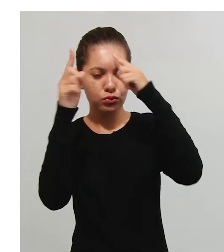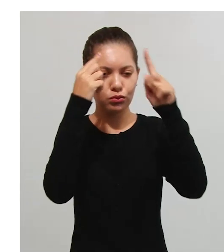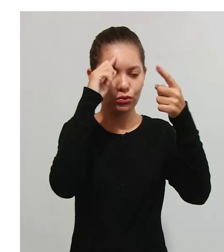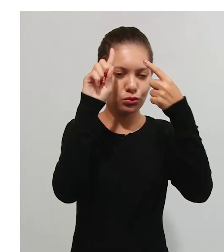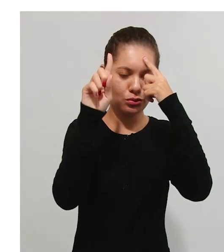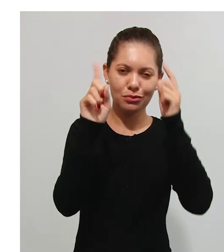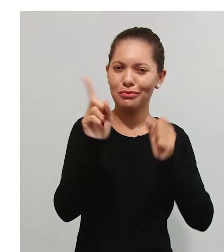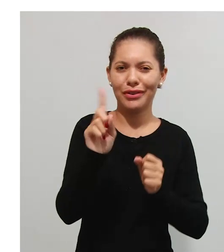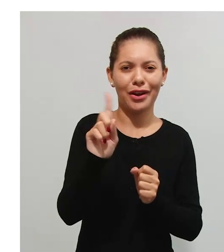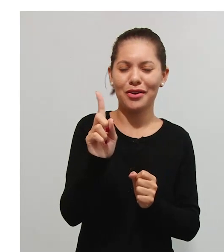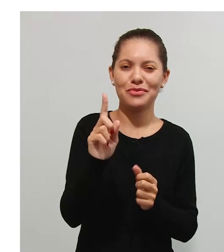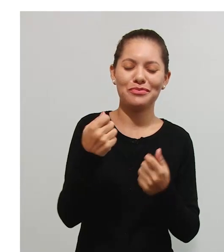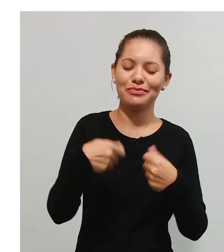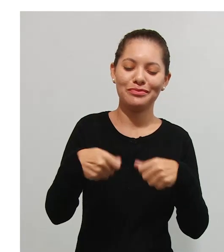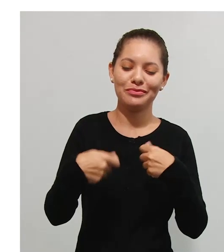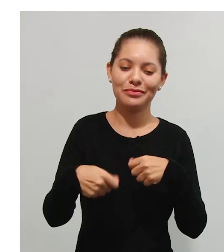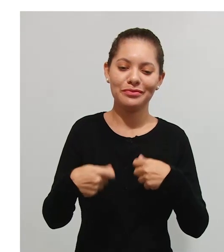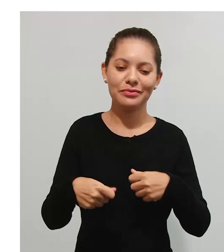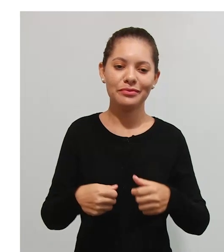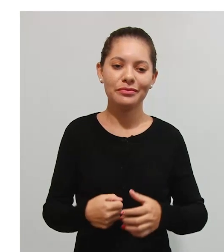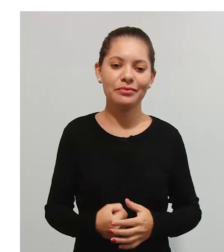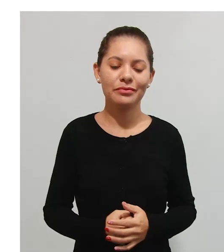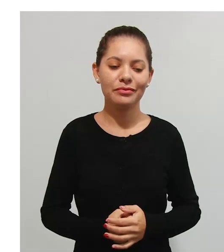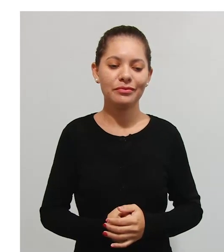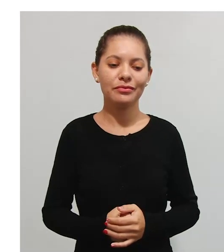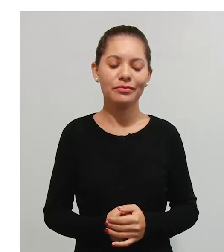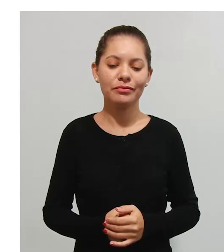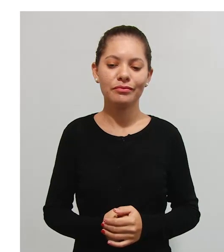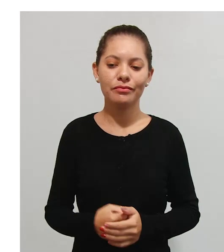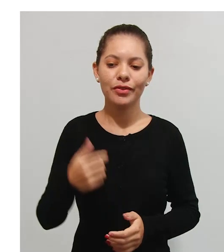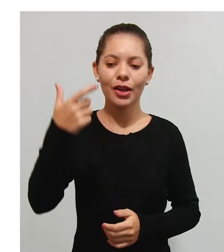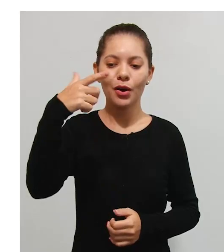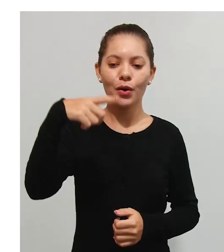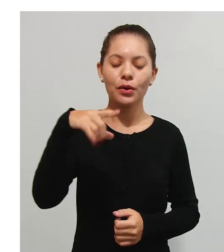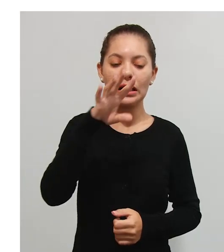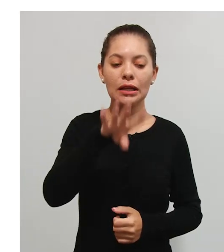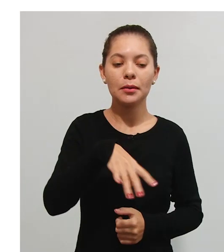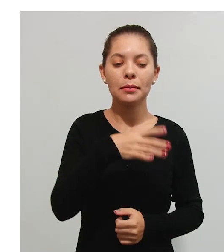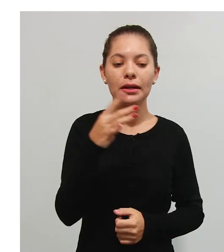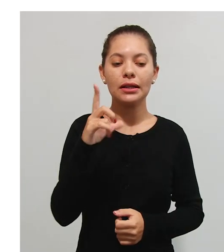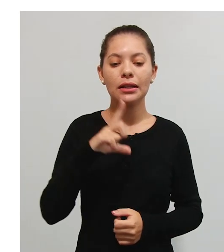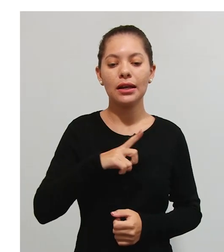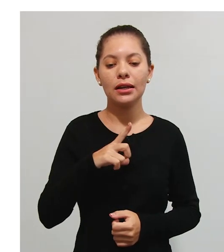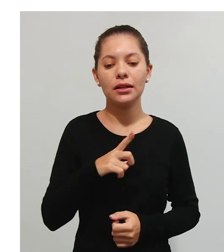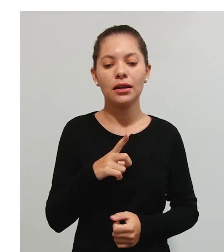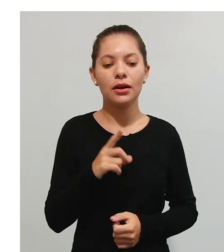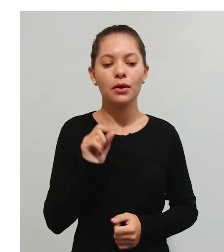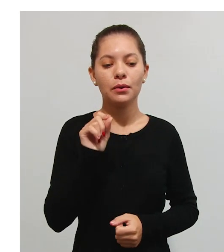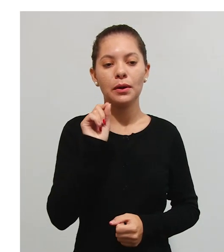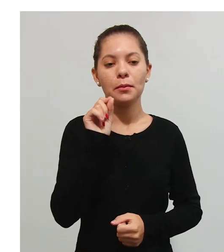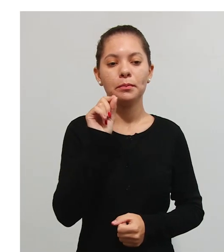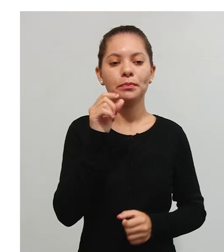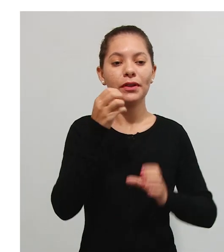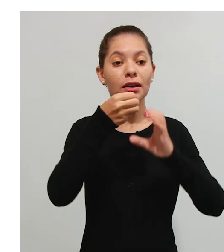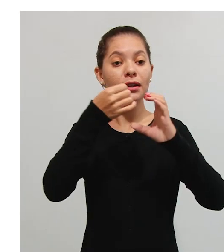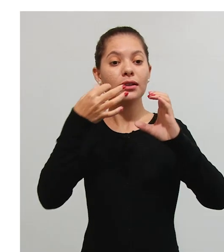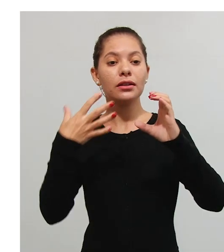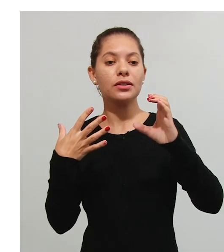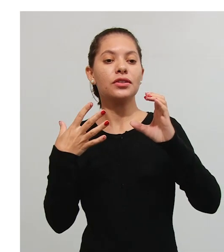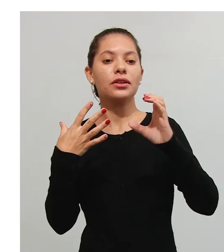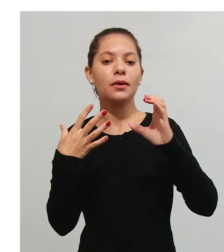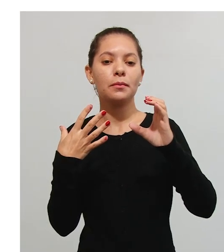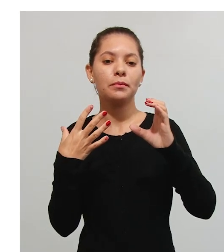todas as ideias como numa empresa tradicional. Outra tabelinha que nós temos aí vai trazer